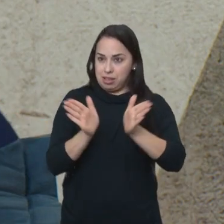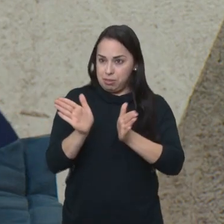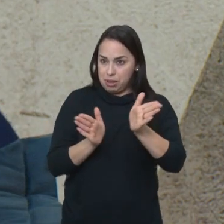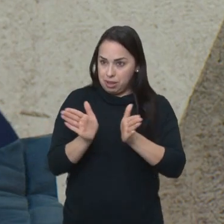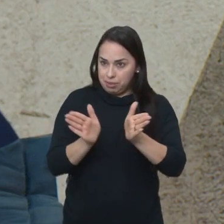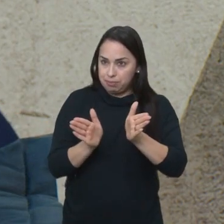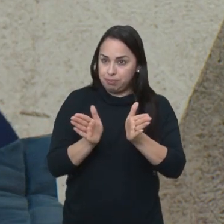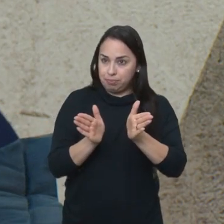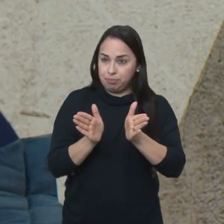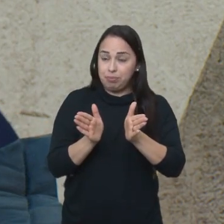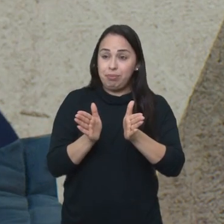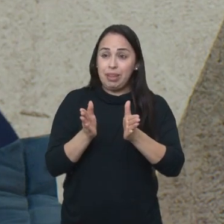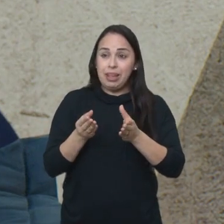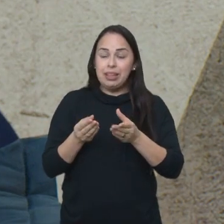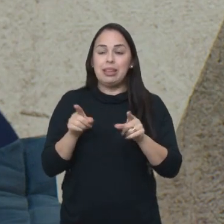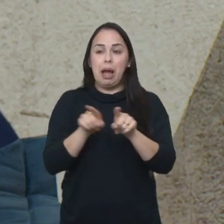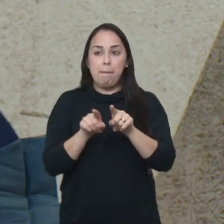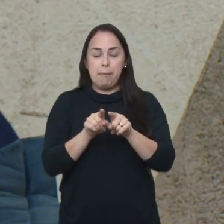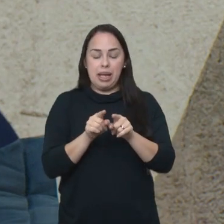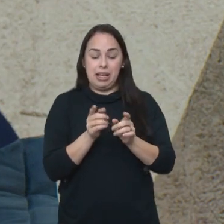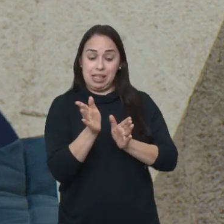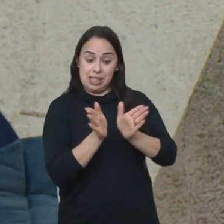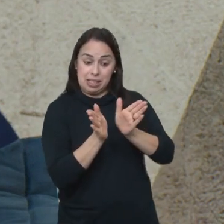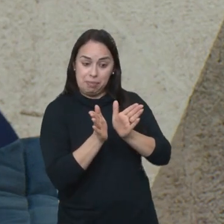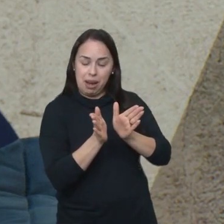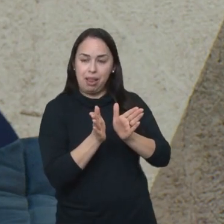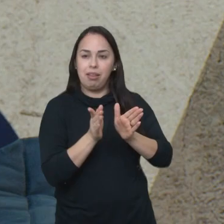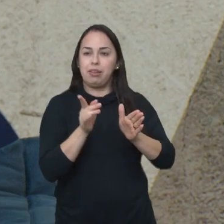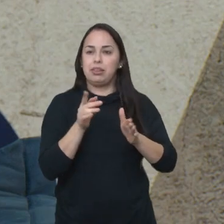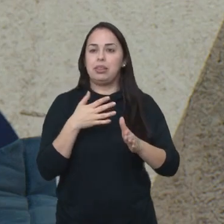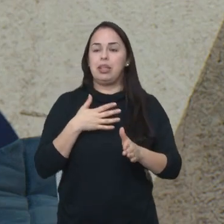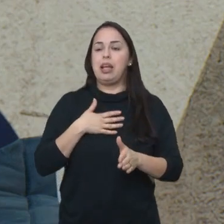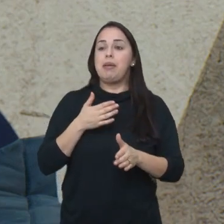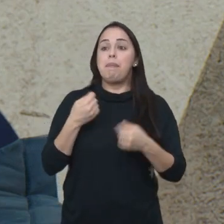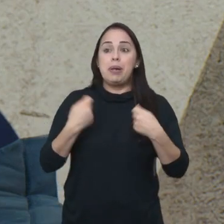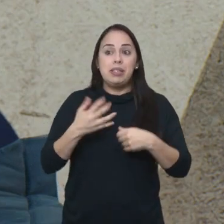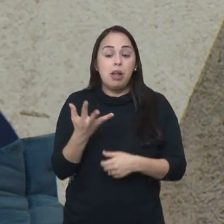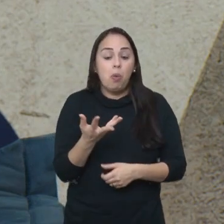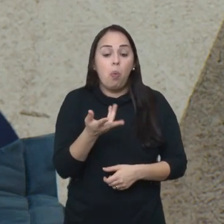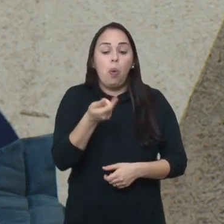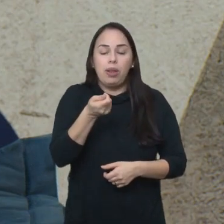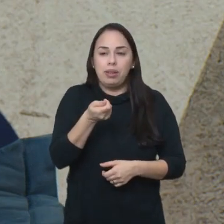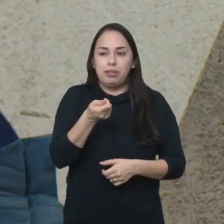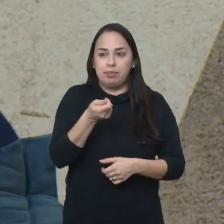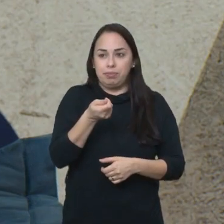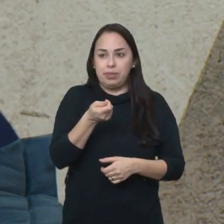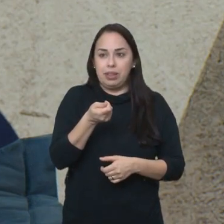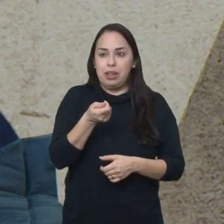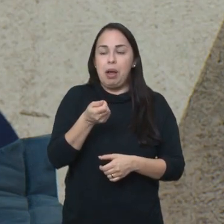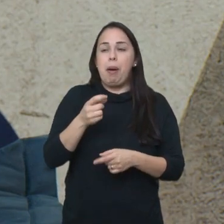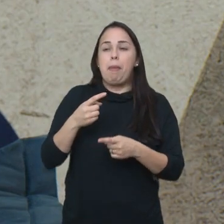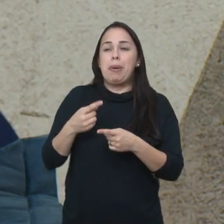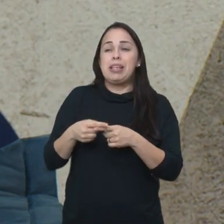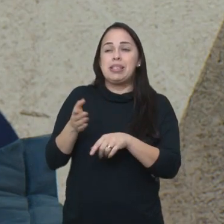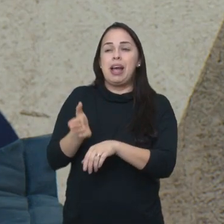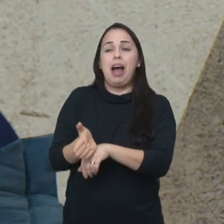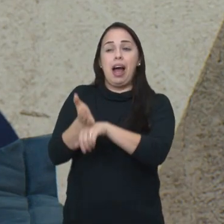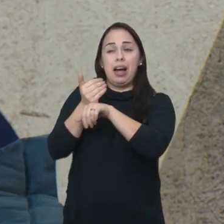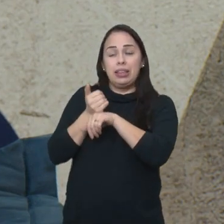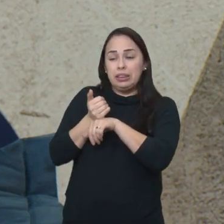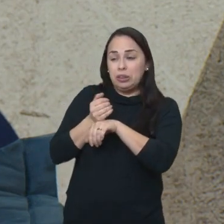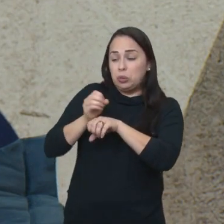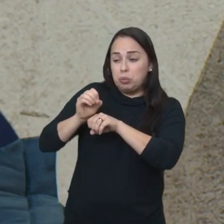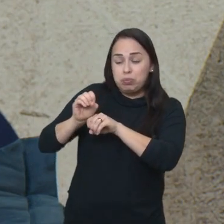aquele evento, e a qualidade daquela acessibilidade, não por minha conta, né? Por falta de orientação da